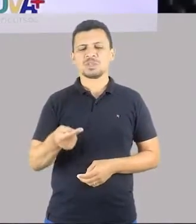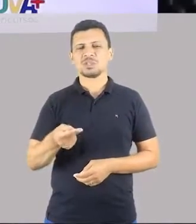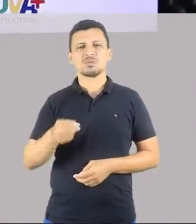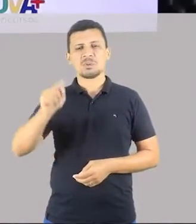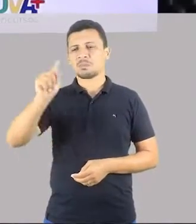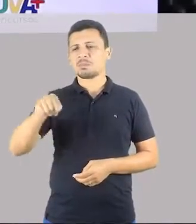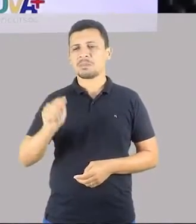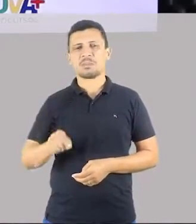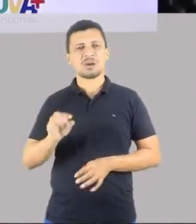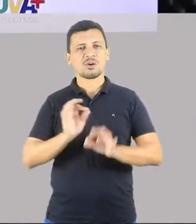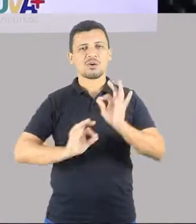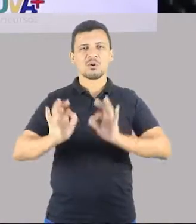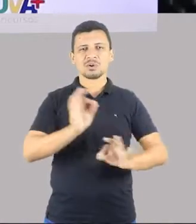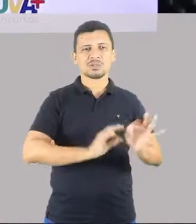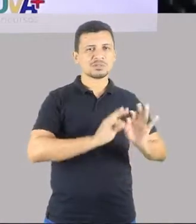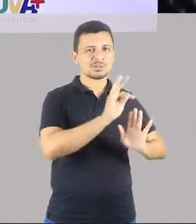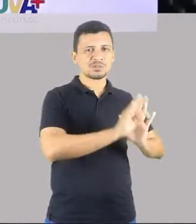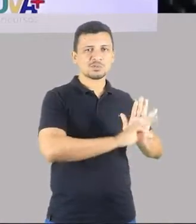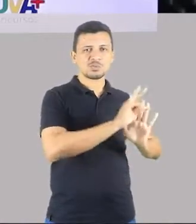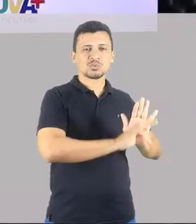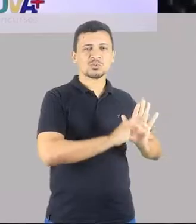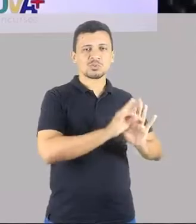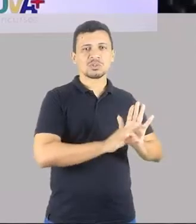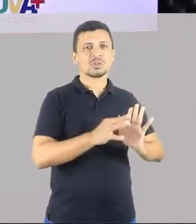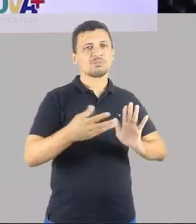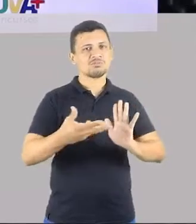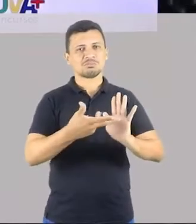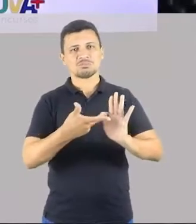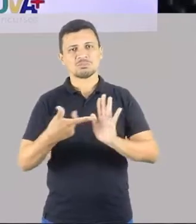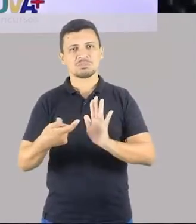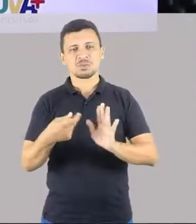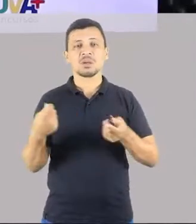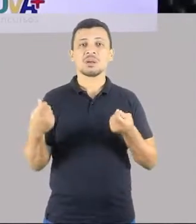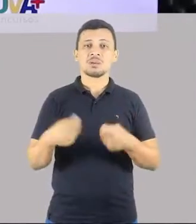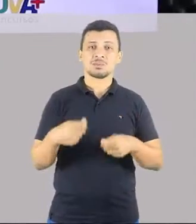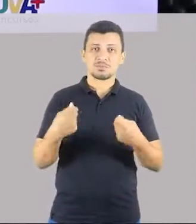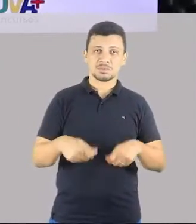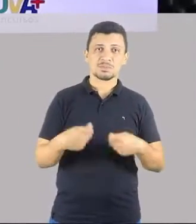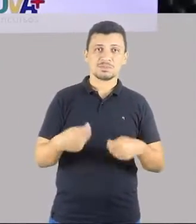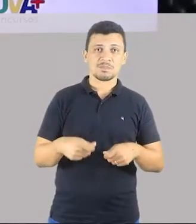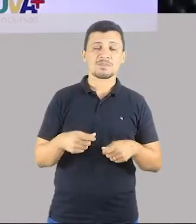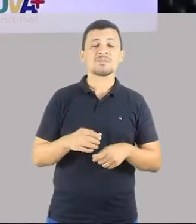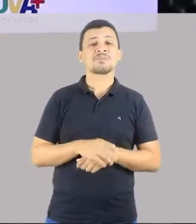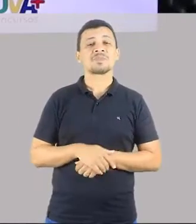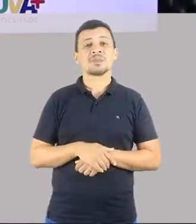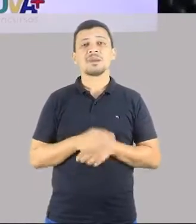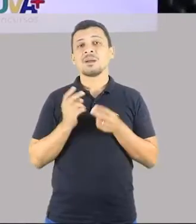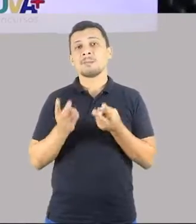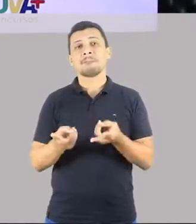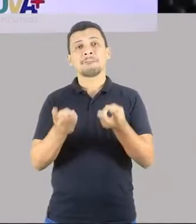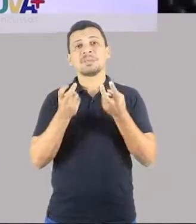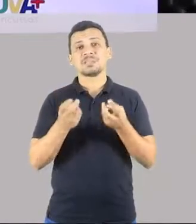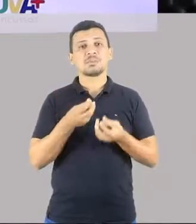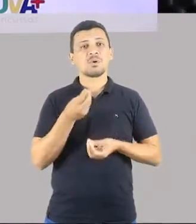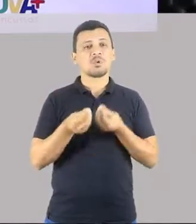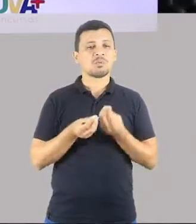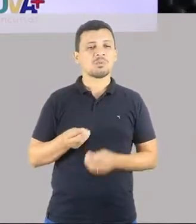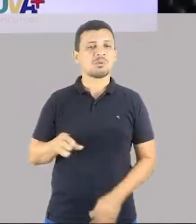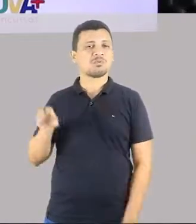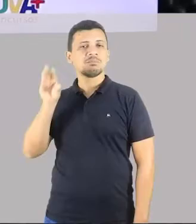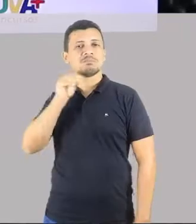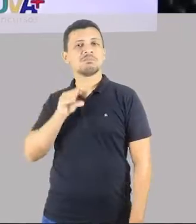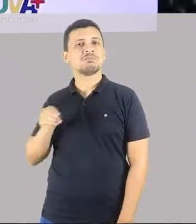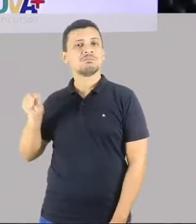texto, da fluência do texto, então ela é necessária em termos até de você perceber a entonação que você